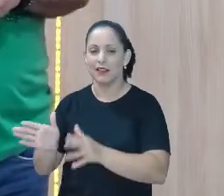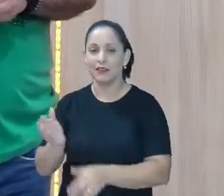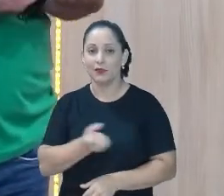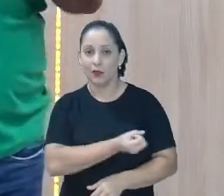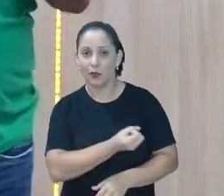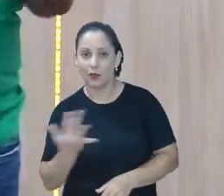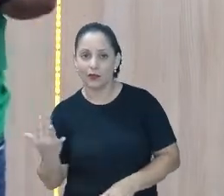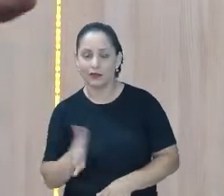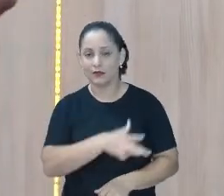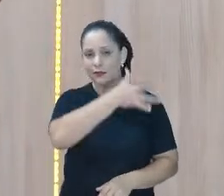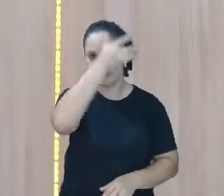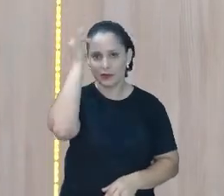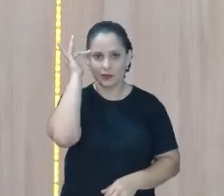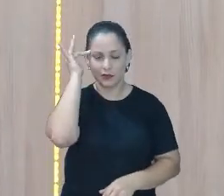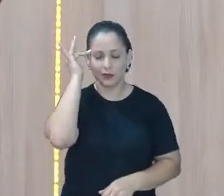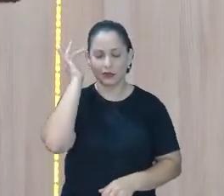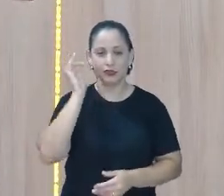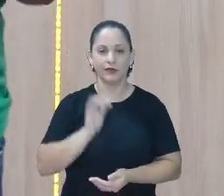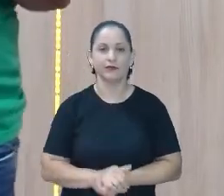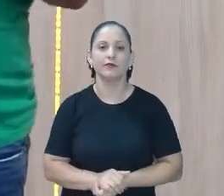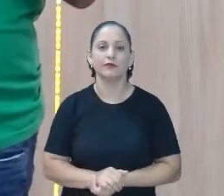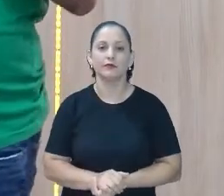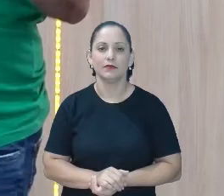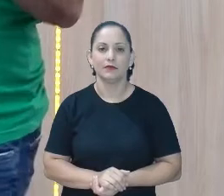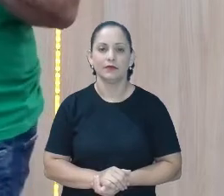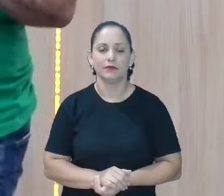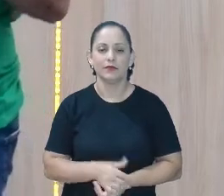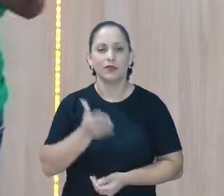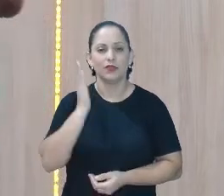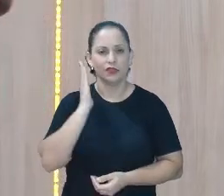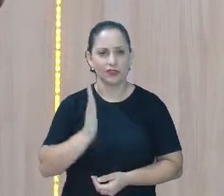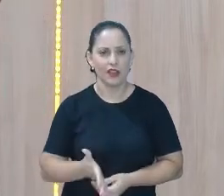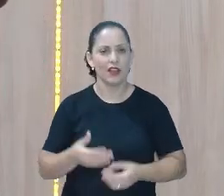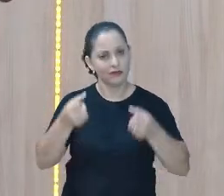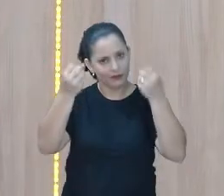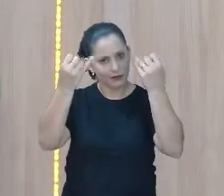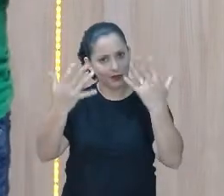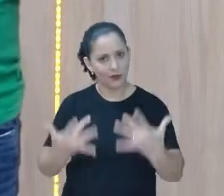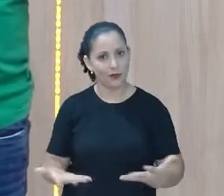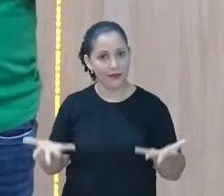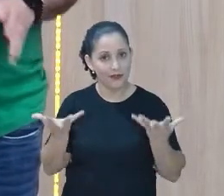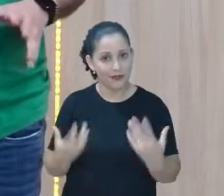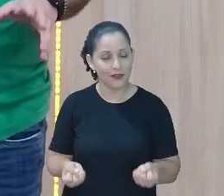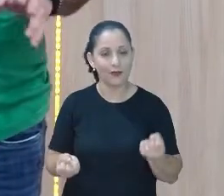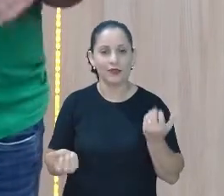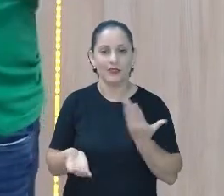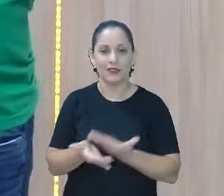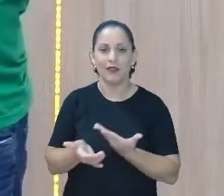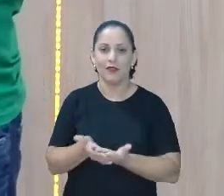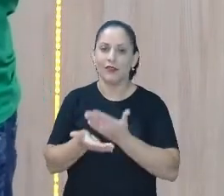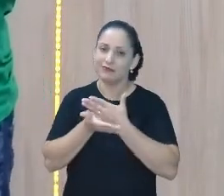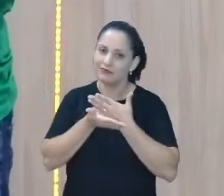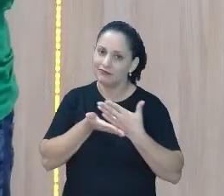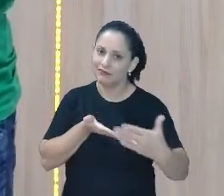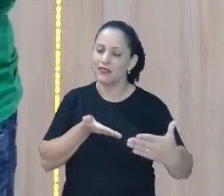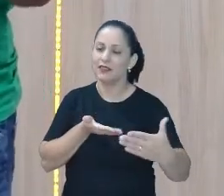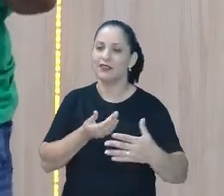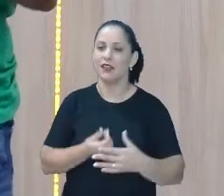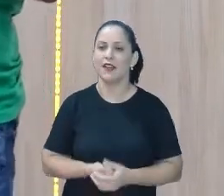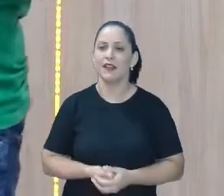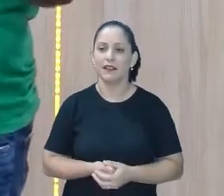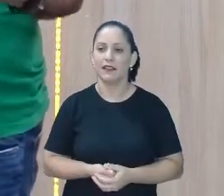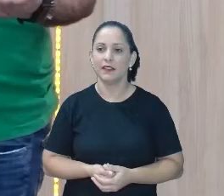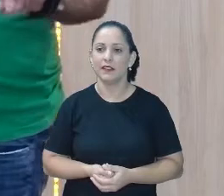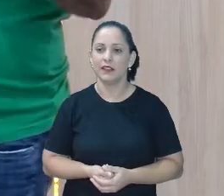pessoas possível, para todos e todas, né? Então vamos lá, a gente já falou um bocado aqui, vamos começar a nossa aula,